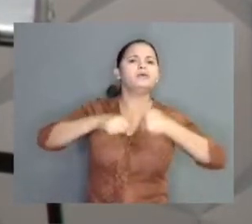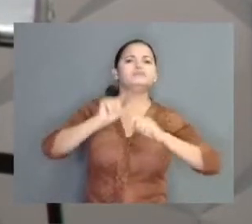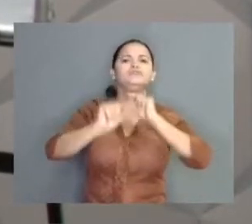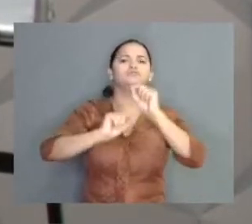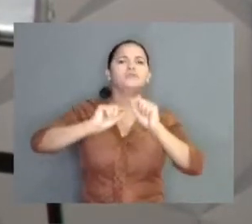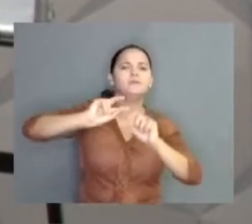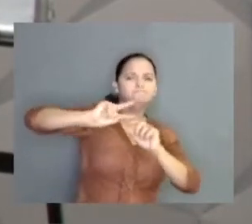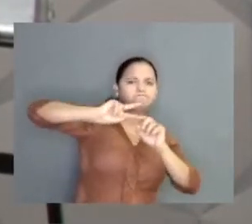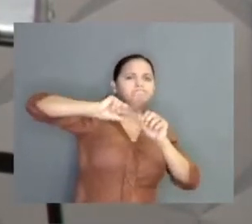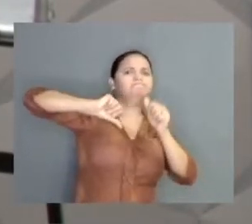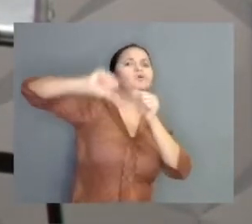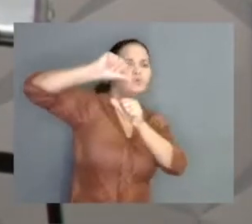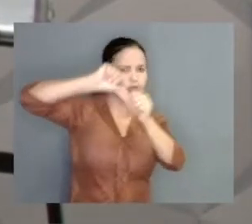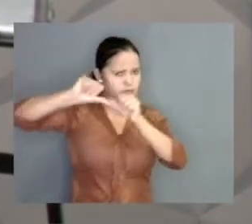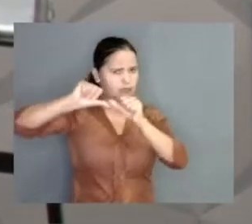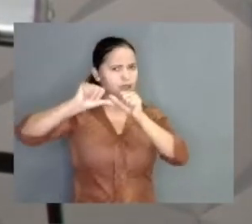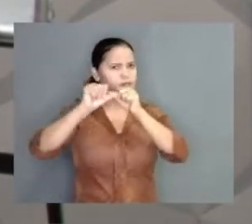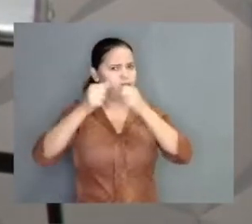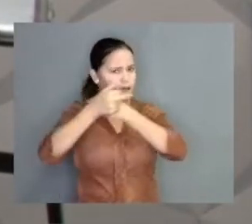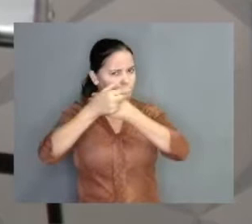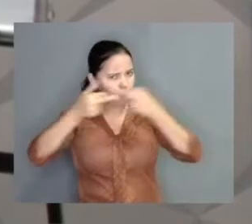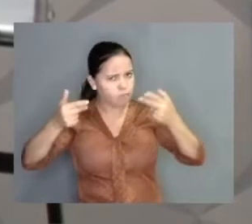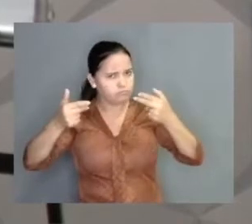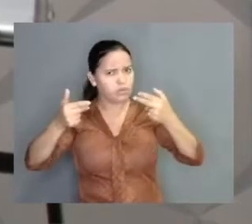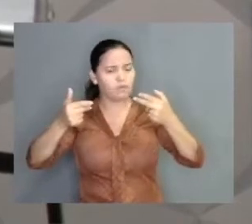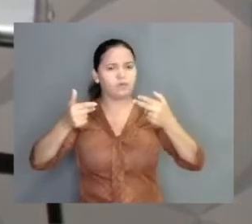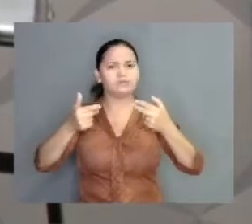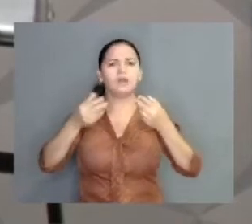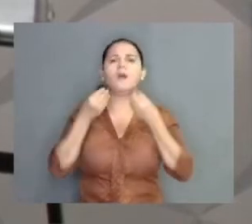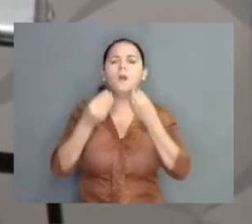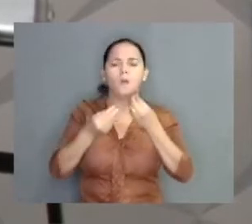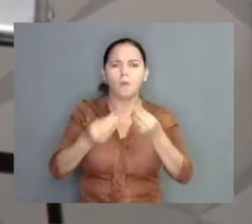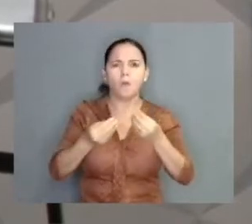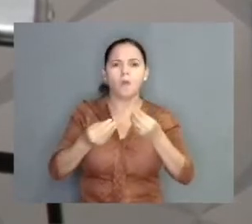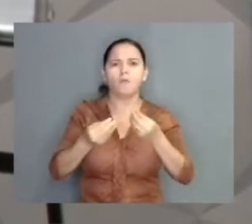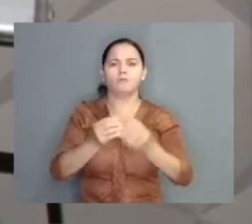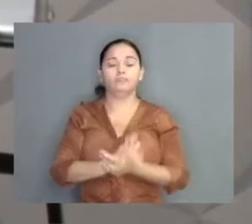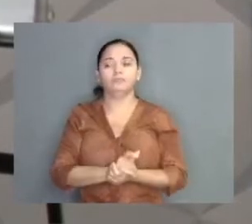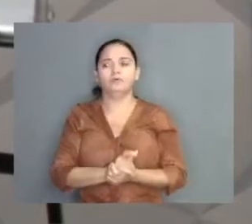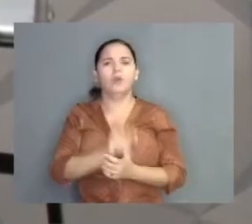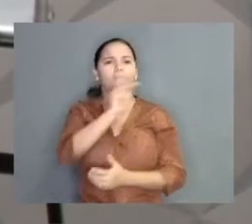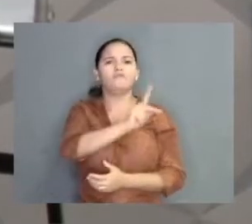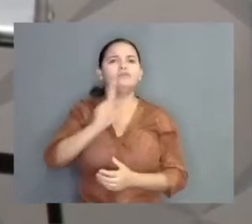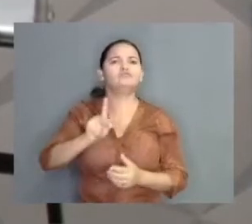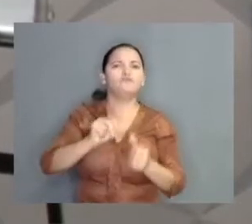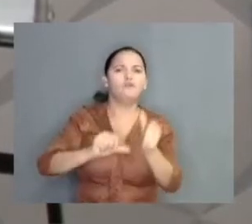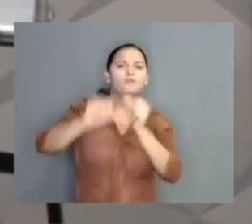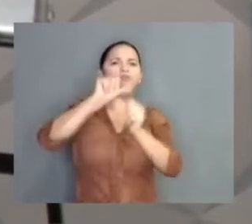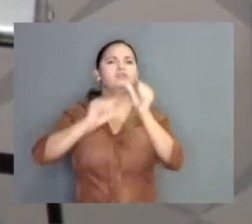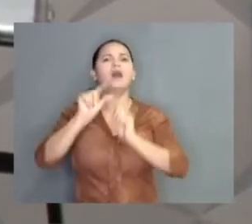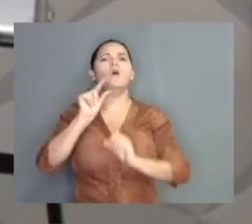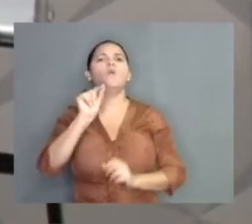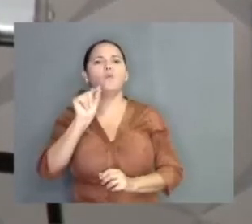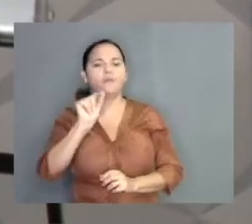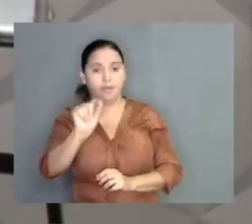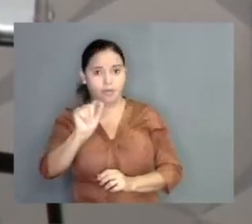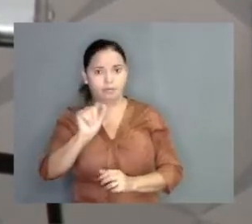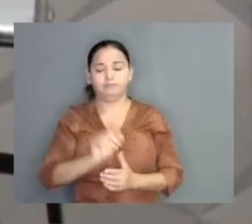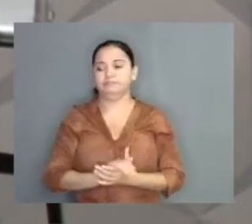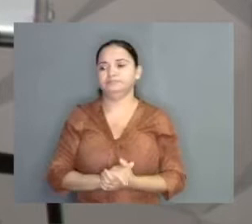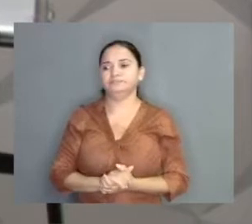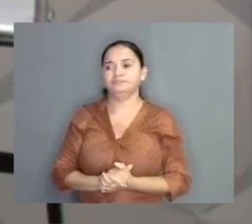alguma coisa. Poxa, professor, eu vou inverter o quê? A gente sabe que todo